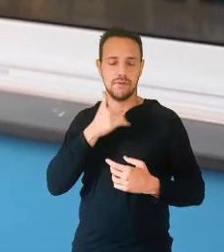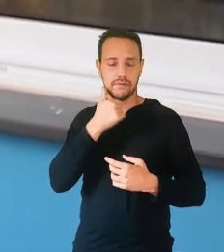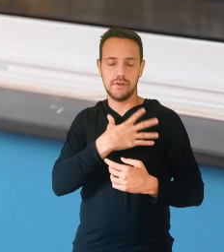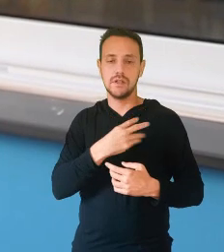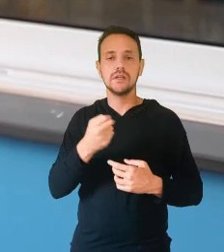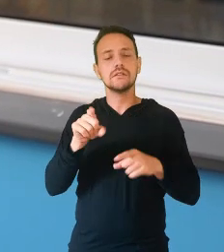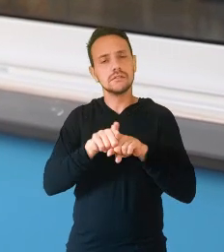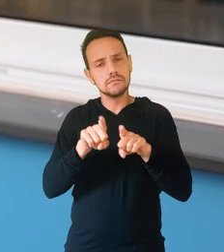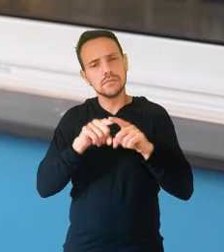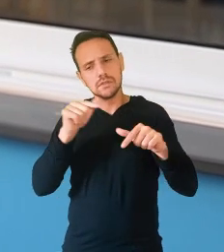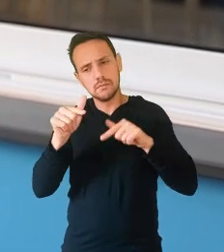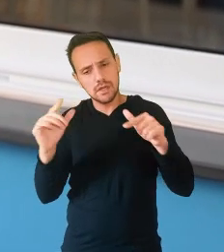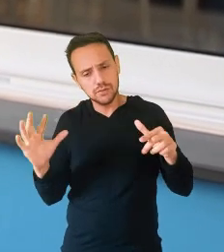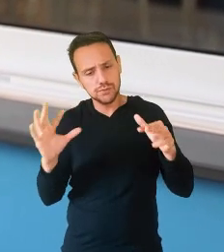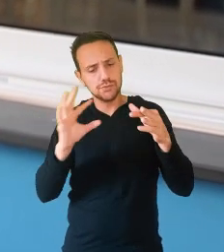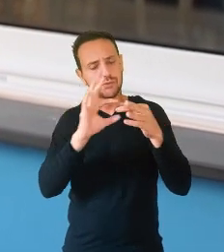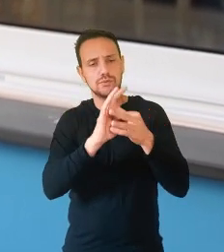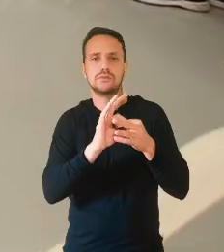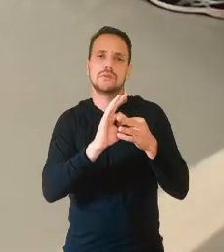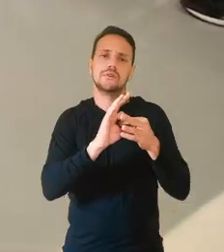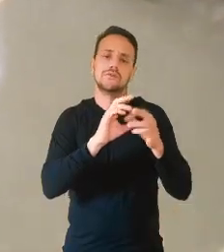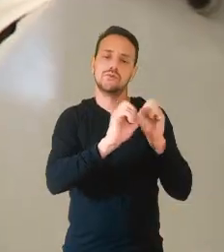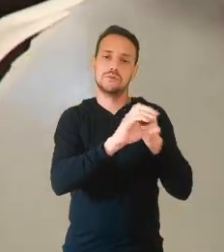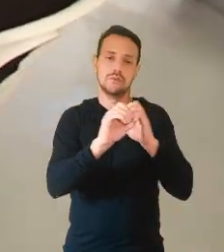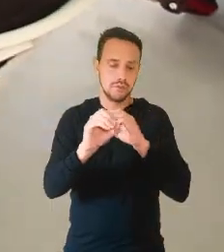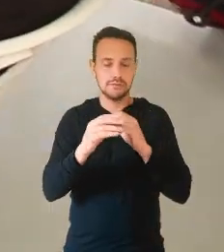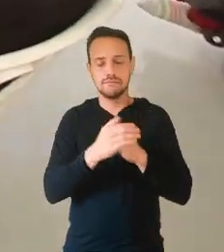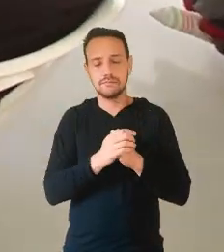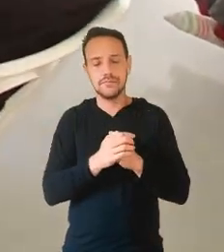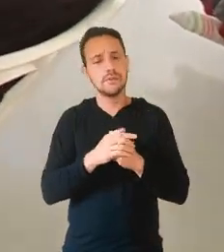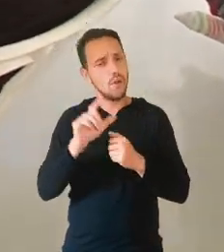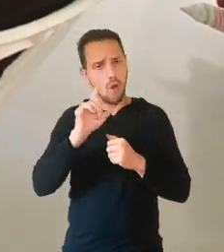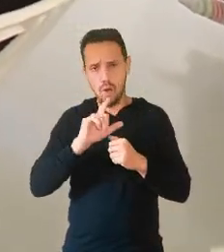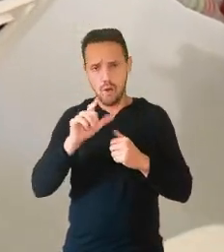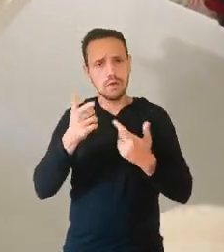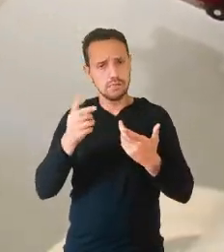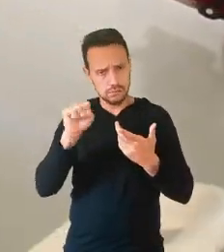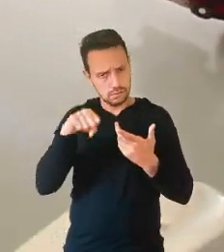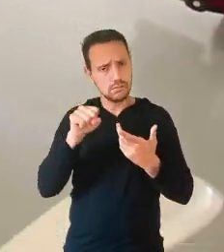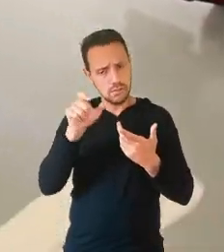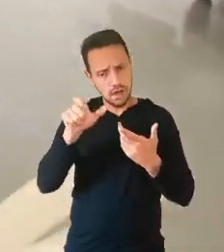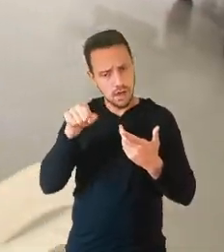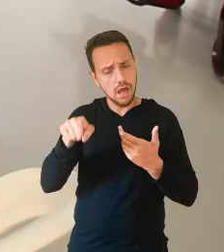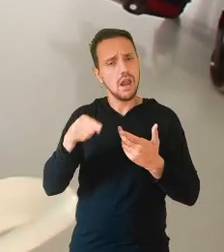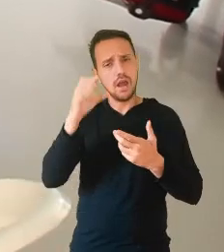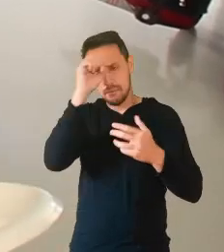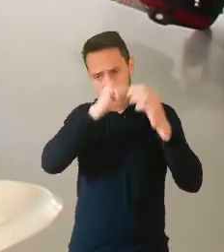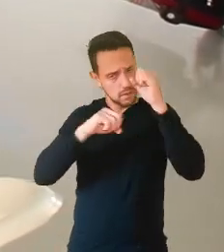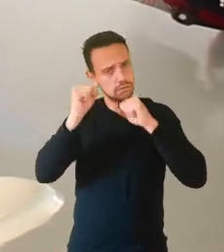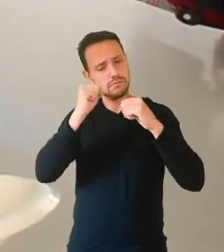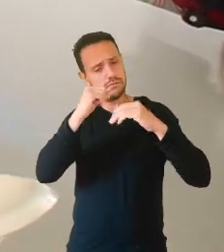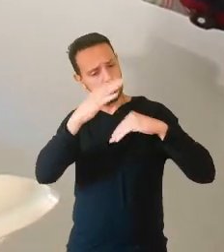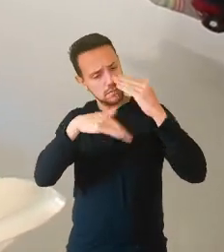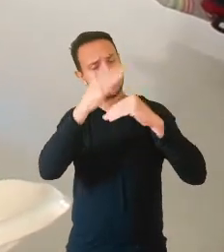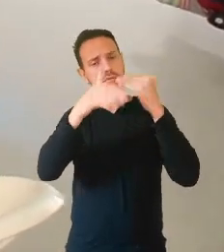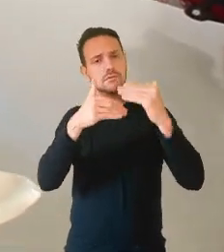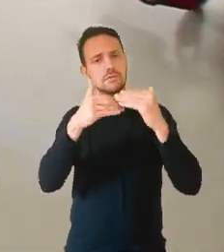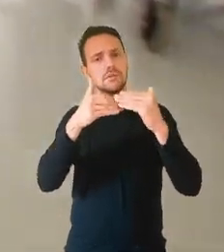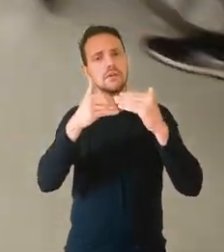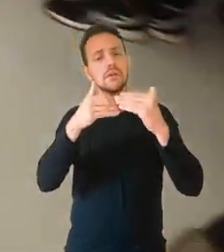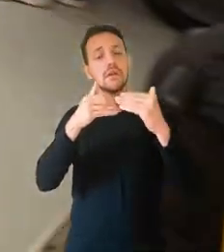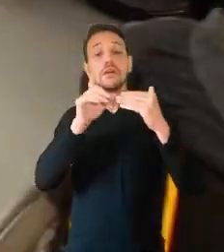da Rafaela e trabalhando em conjunto com a educação dos colégios, né? E lógico, ela está num processo de